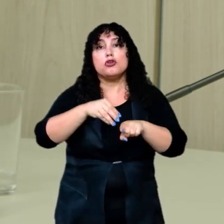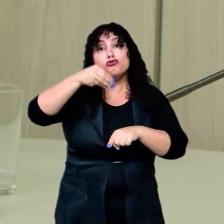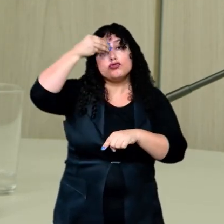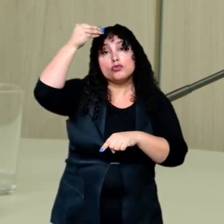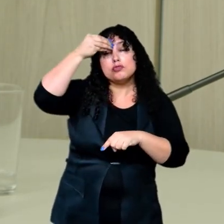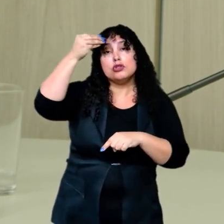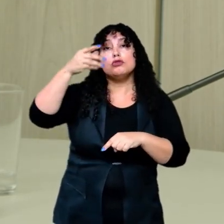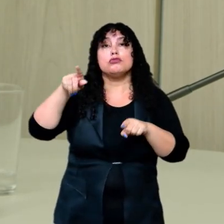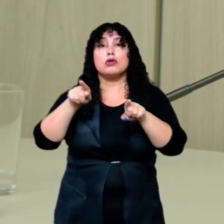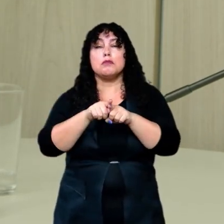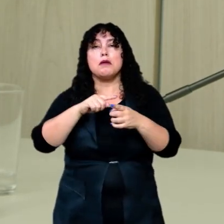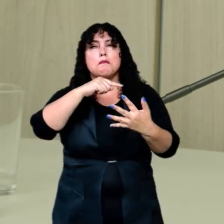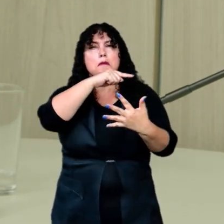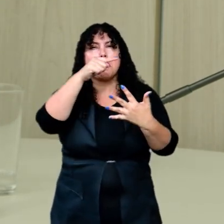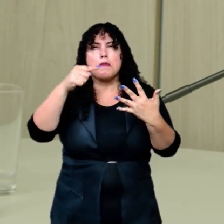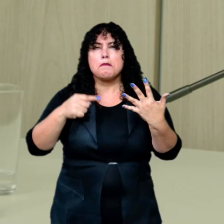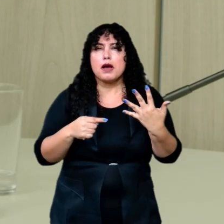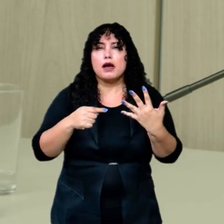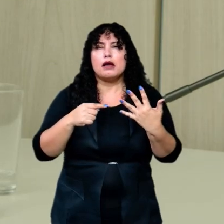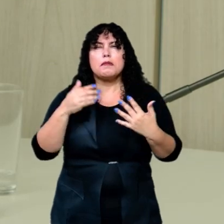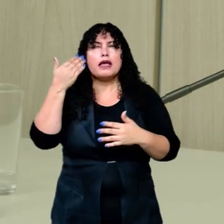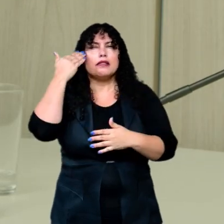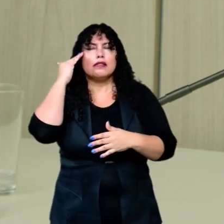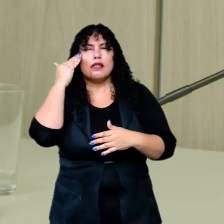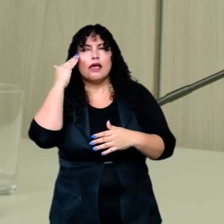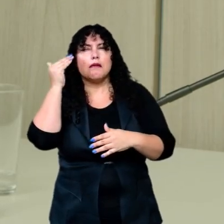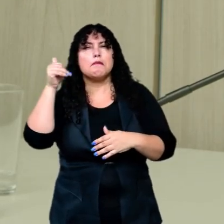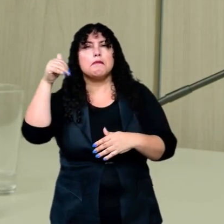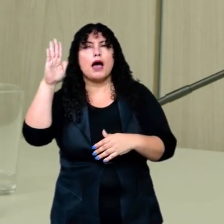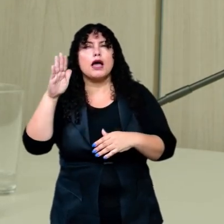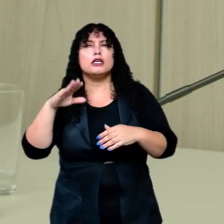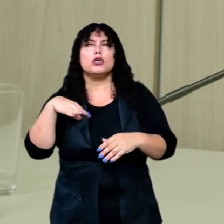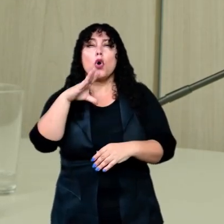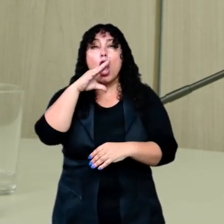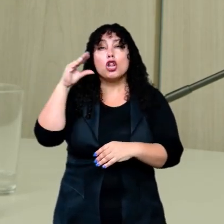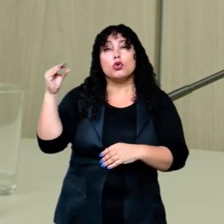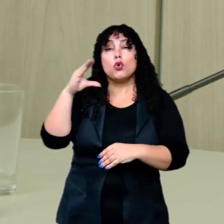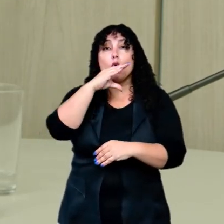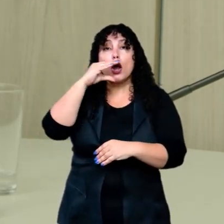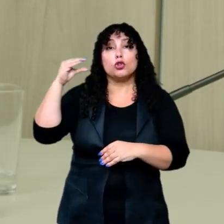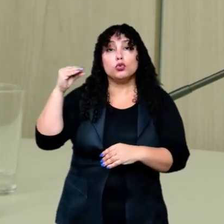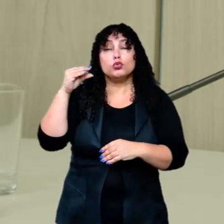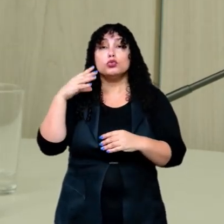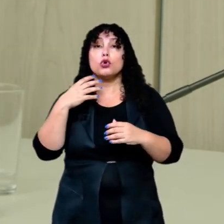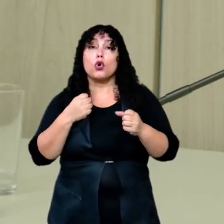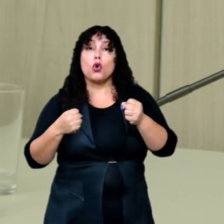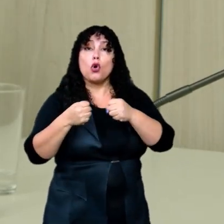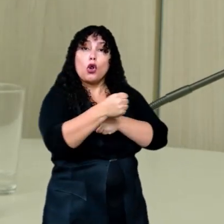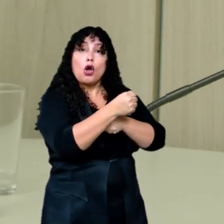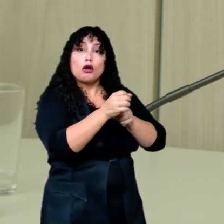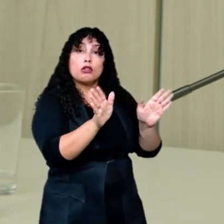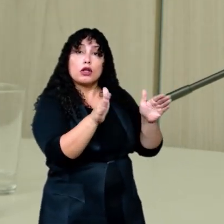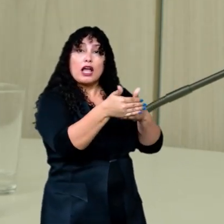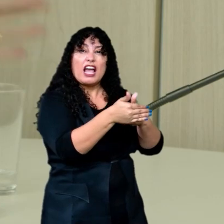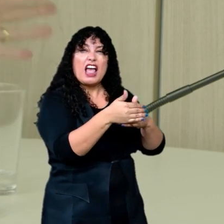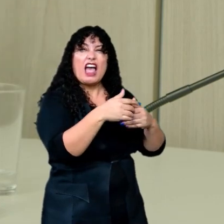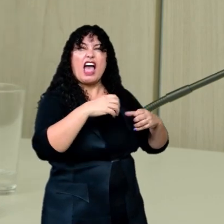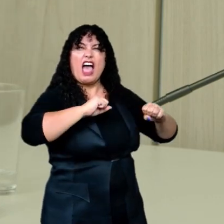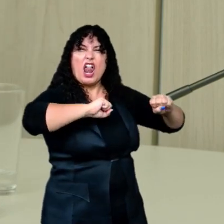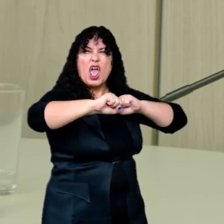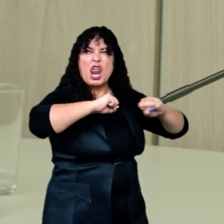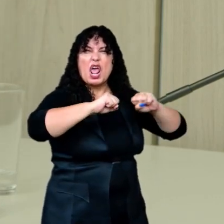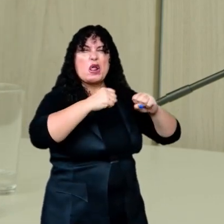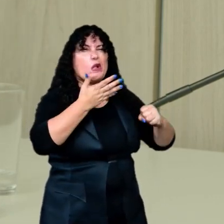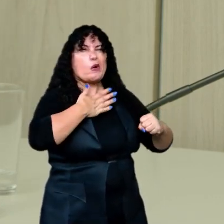sobrinho, enfim, né, Isso. e às vezes até para entender um pouco mais aquele adolescente ou adulto que a gente coloca dentro da caixinha do é revoltado, não gosta